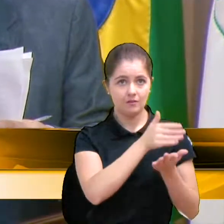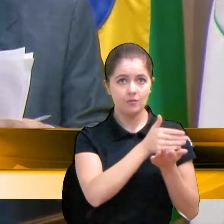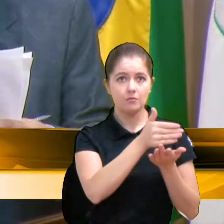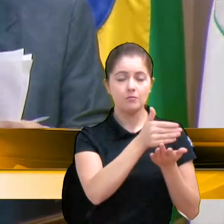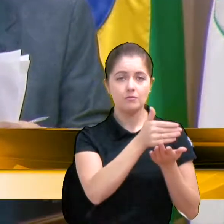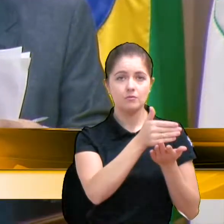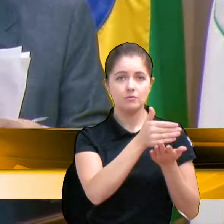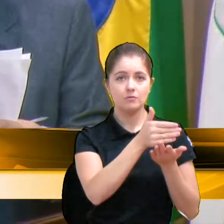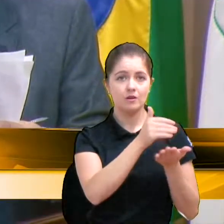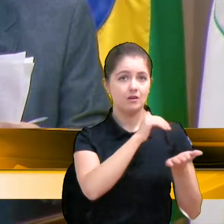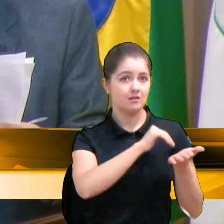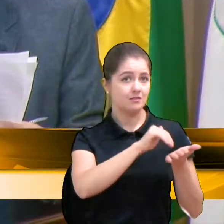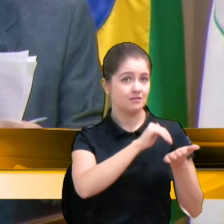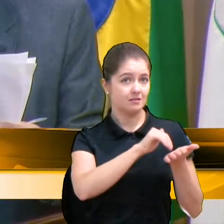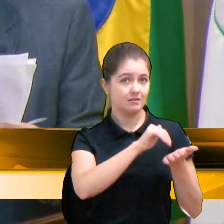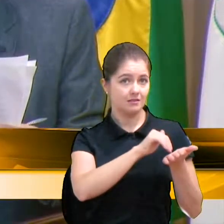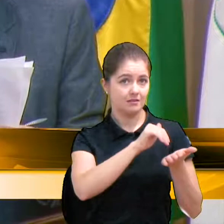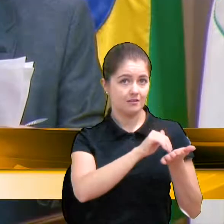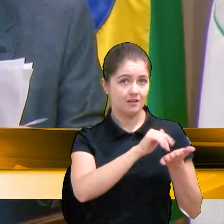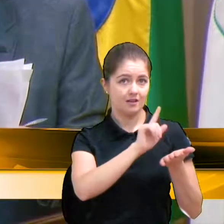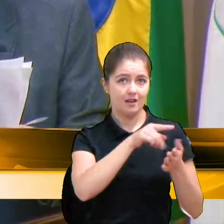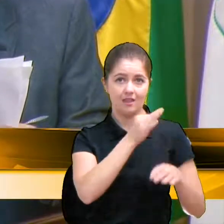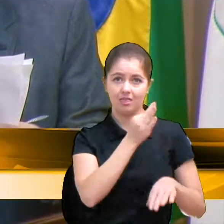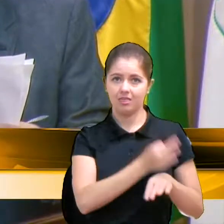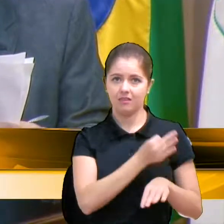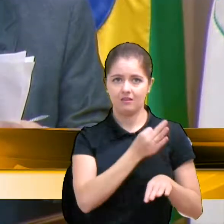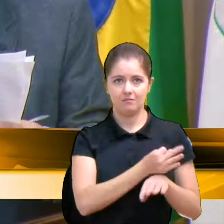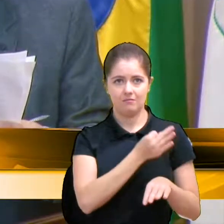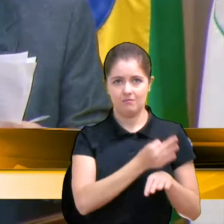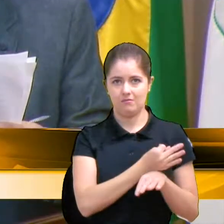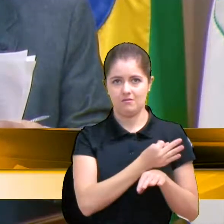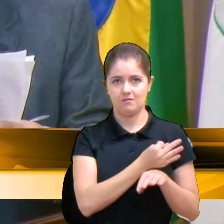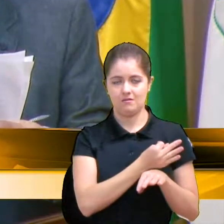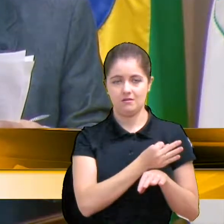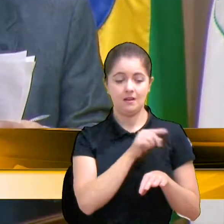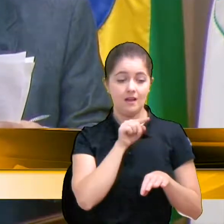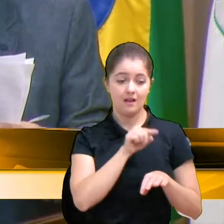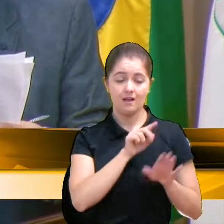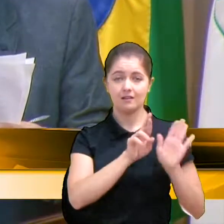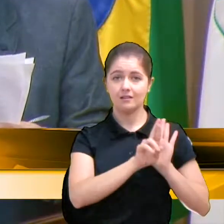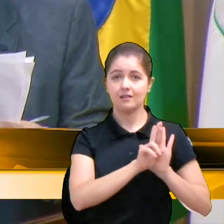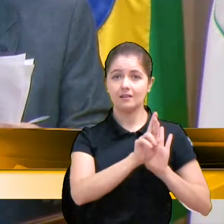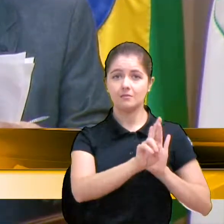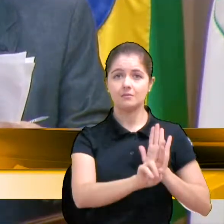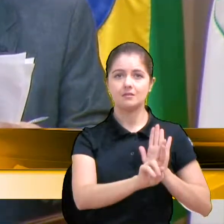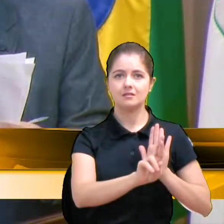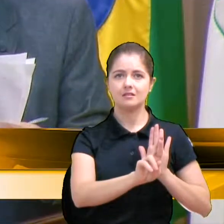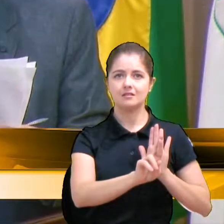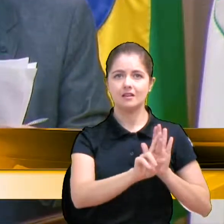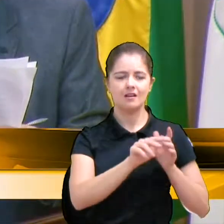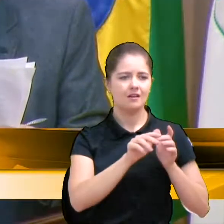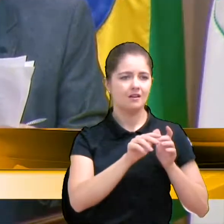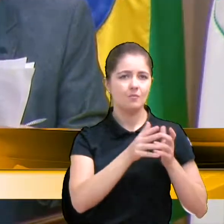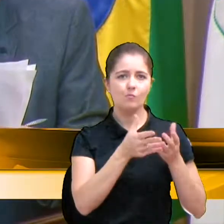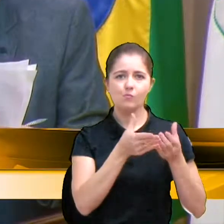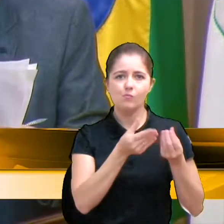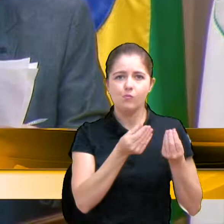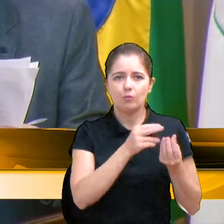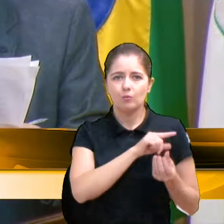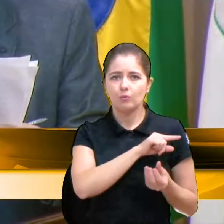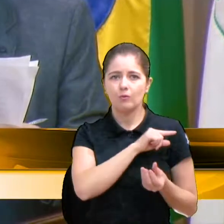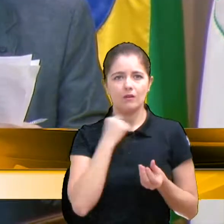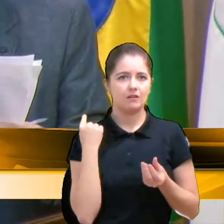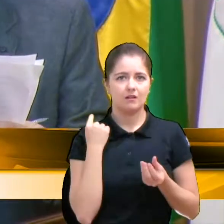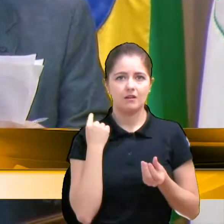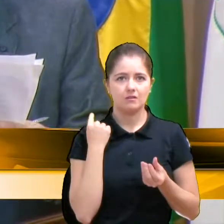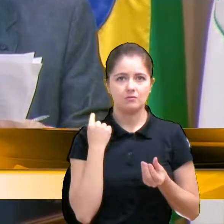Essa secretária é radical e teimosa. Ela representa o maior atraso já visto na história de todos